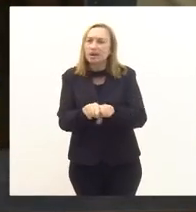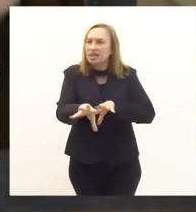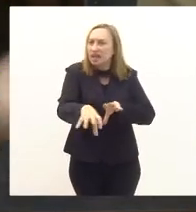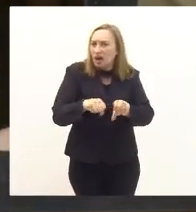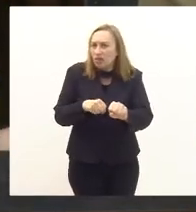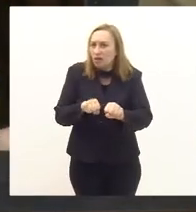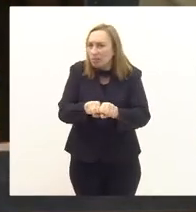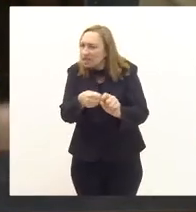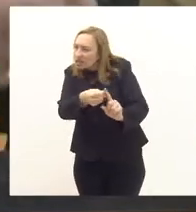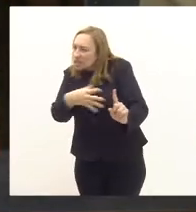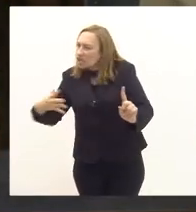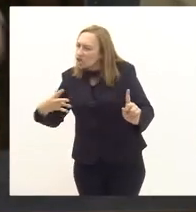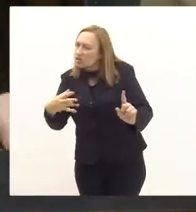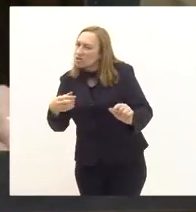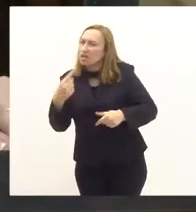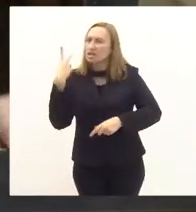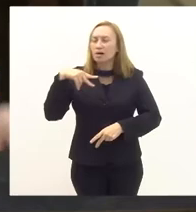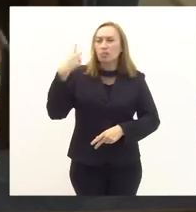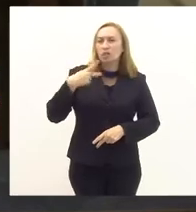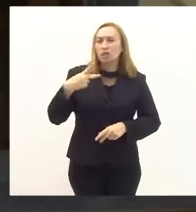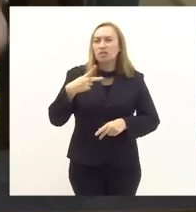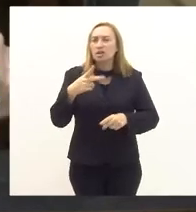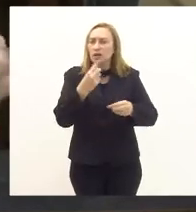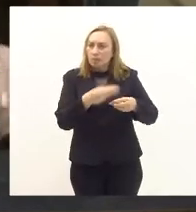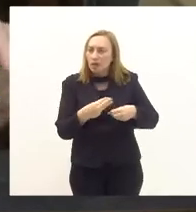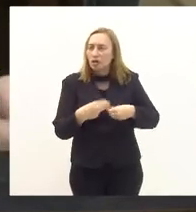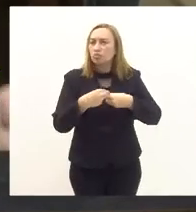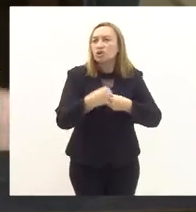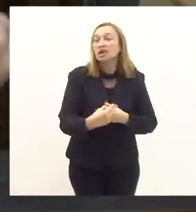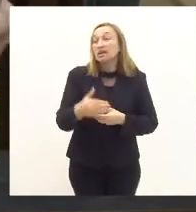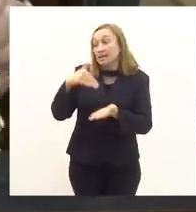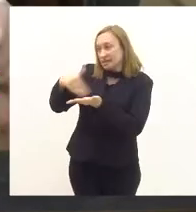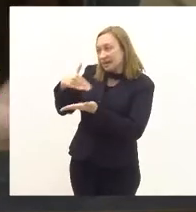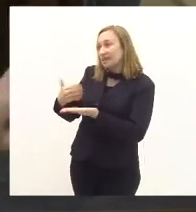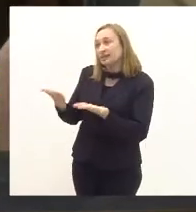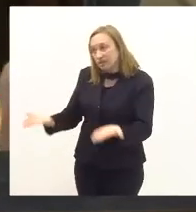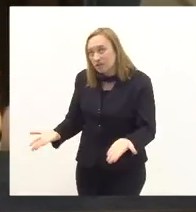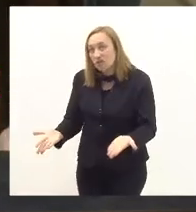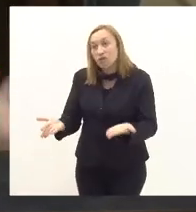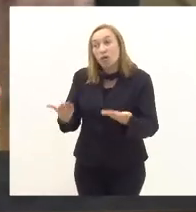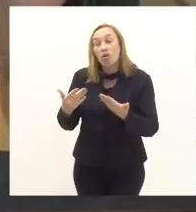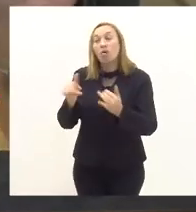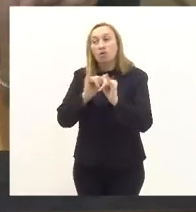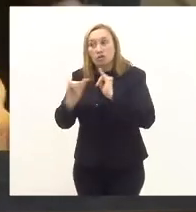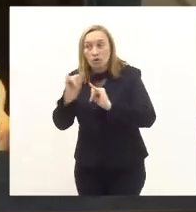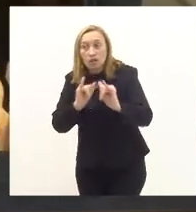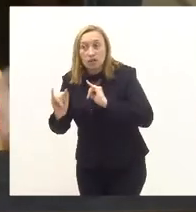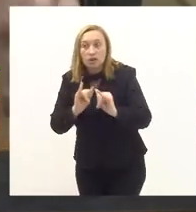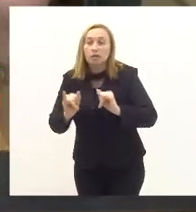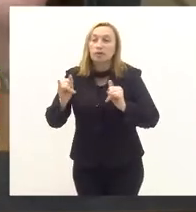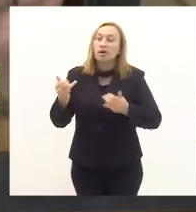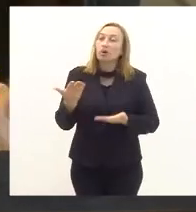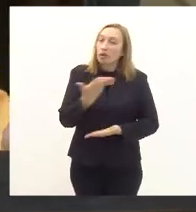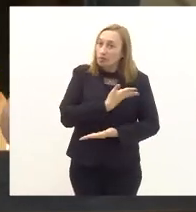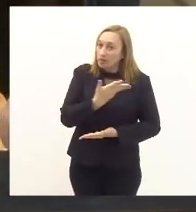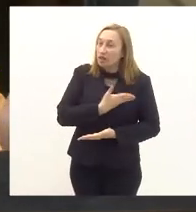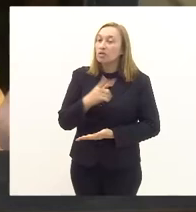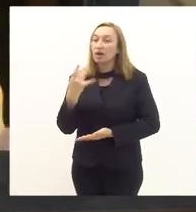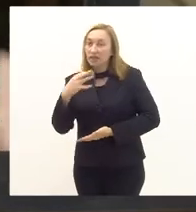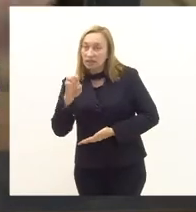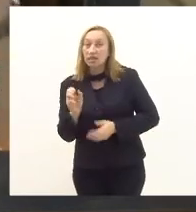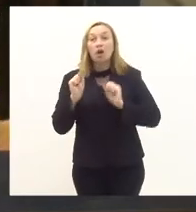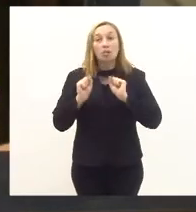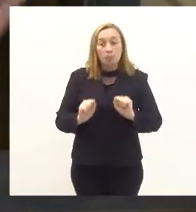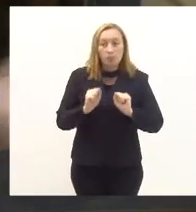e na extensão dessa política para os municípios. Secretário, por favor, viabilize condições para que o companheiro Hernani possa